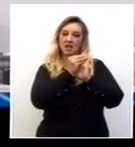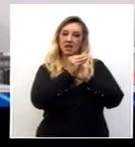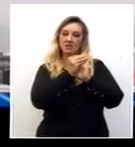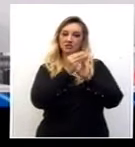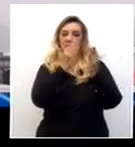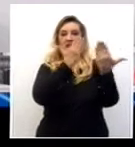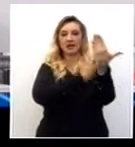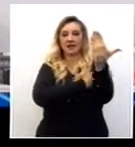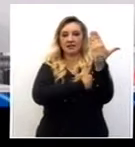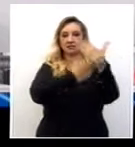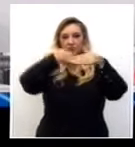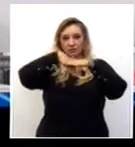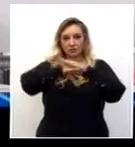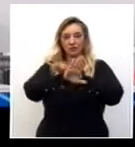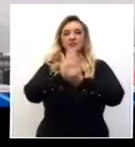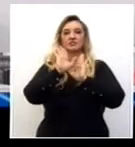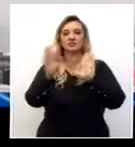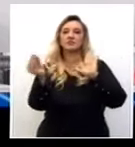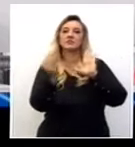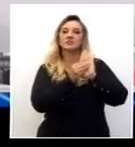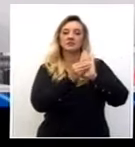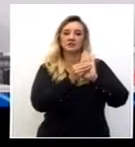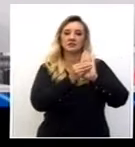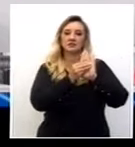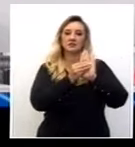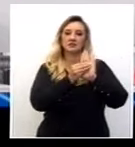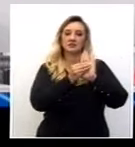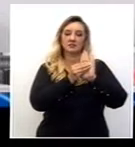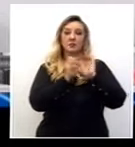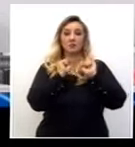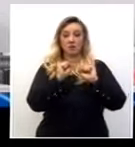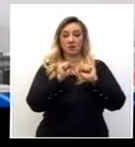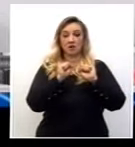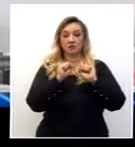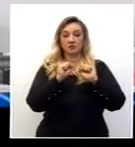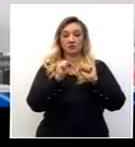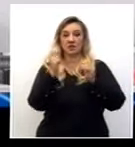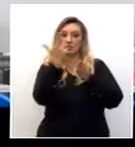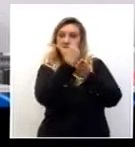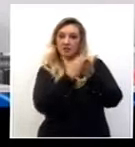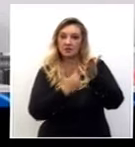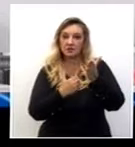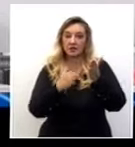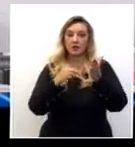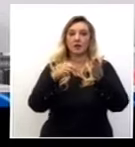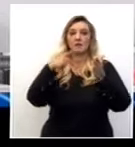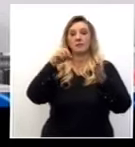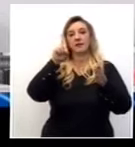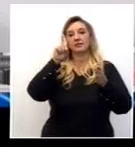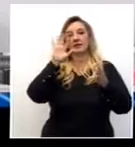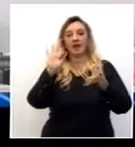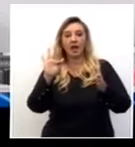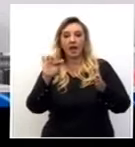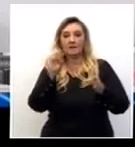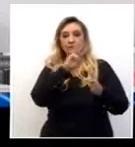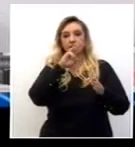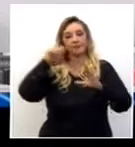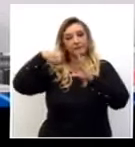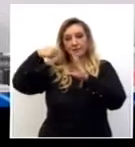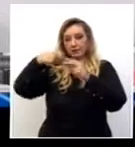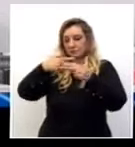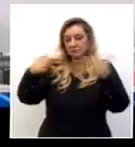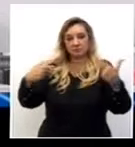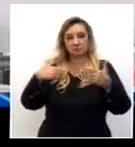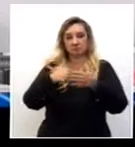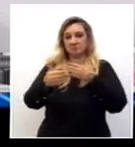que eu anexei. Lembrando que os arquivos anexados, eles podem ser do tipo imagem, PDF, link de vídeo e tudo mais.